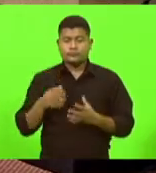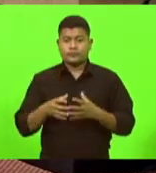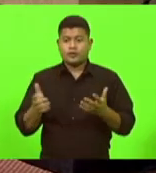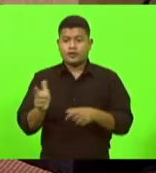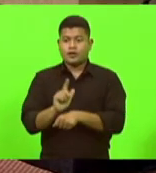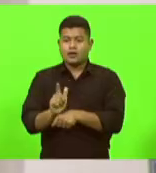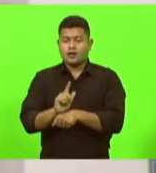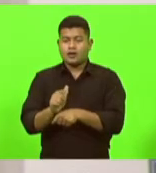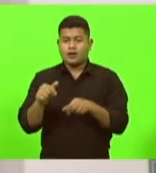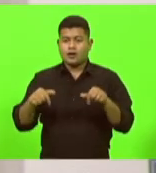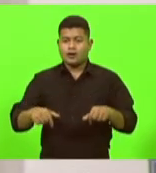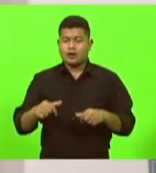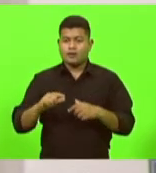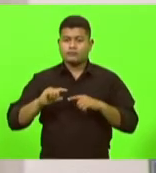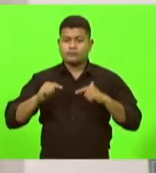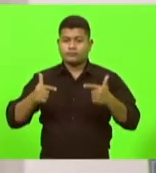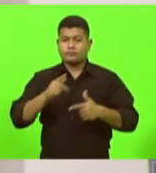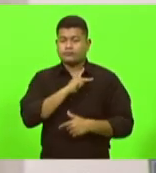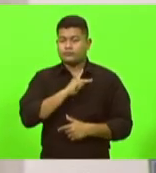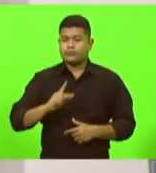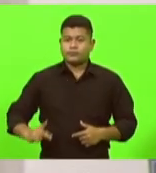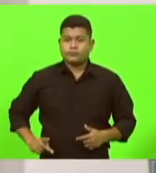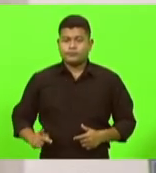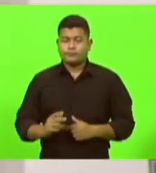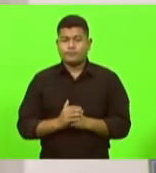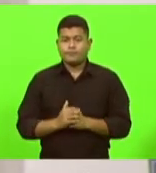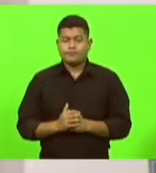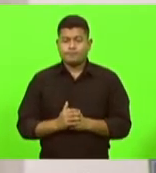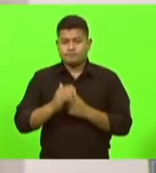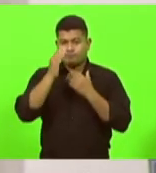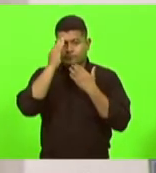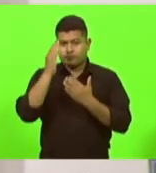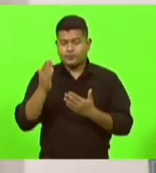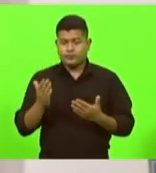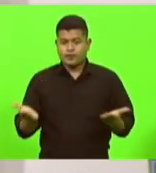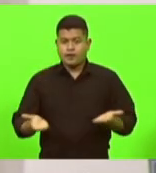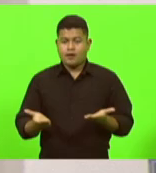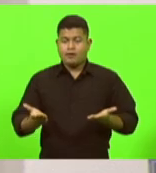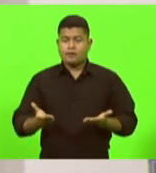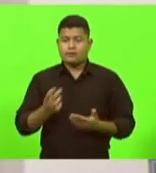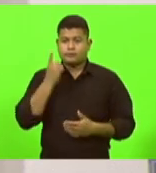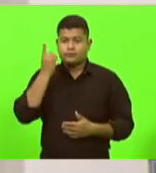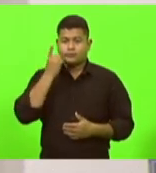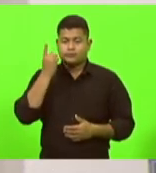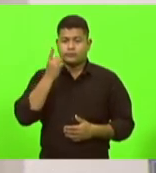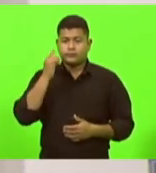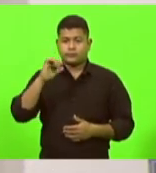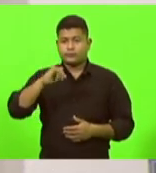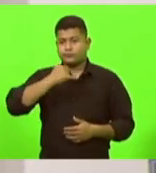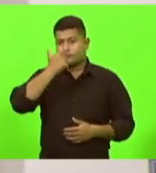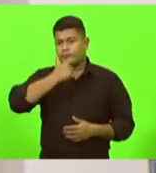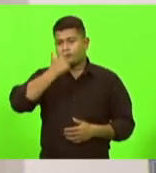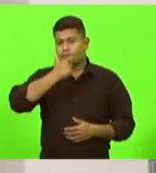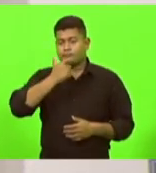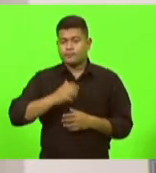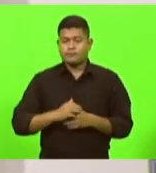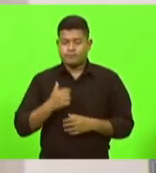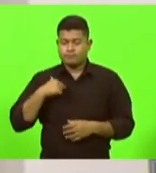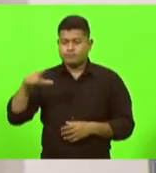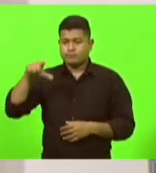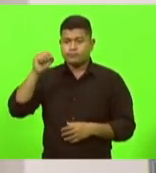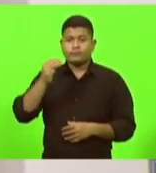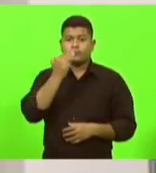casa. Obrigado, deputado Jair. Como vota o deputado Jerry Comper? Voto o deputado Moacir